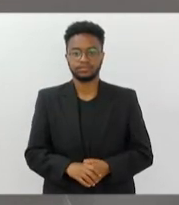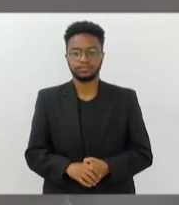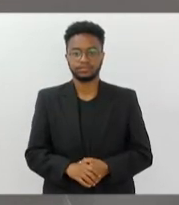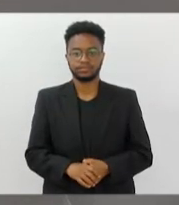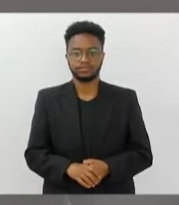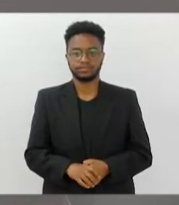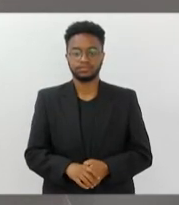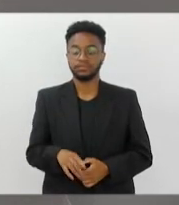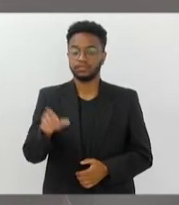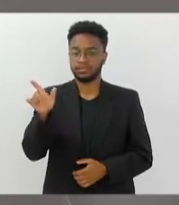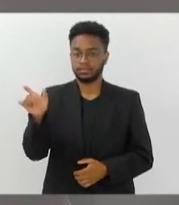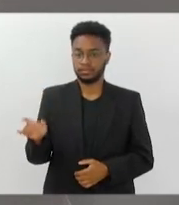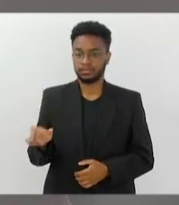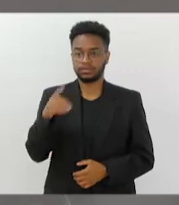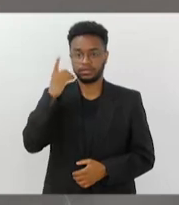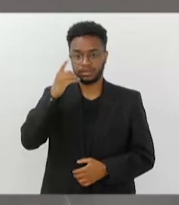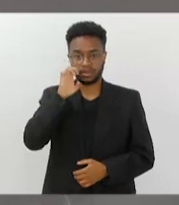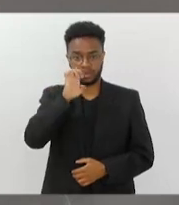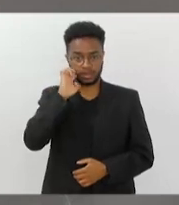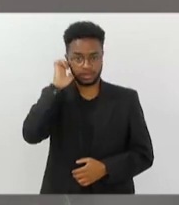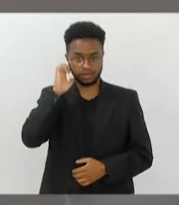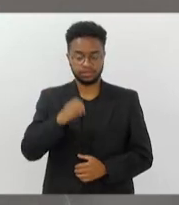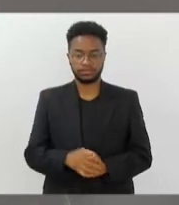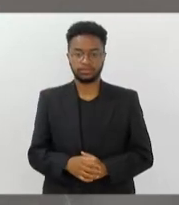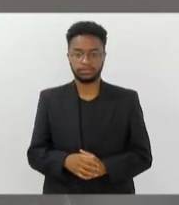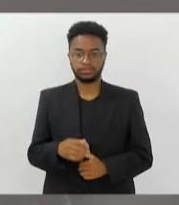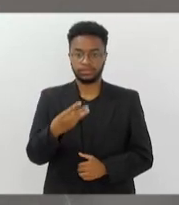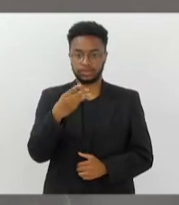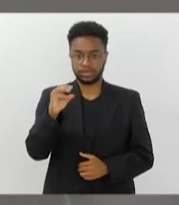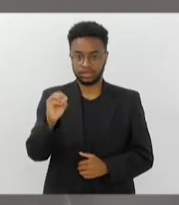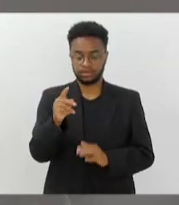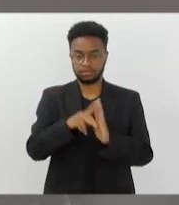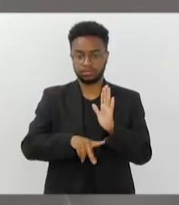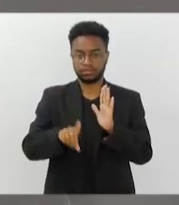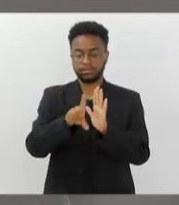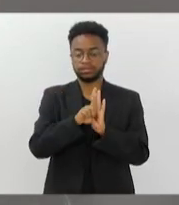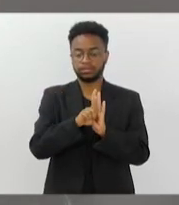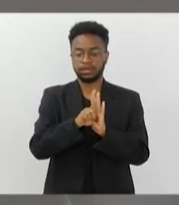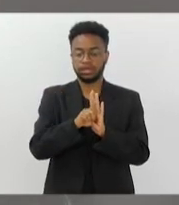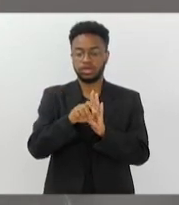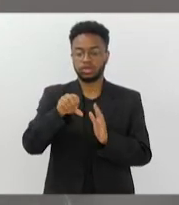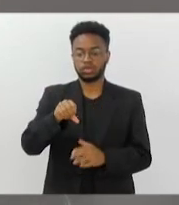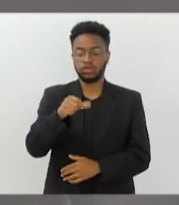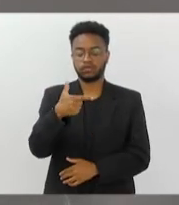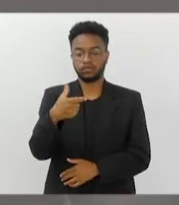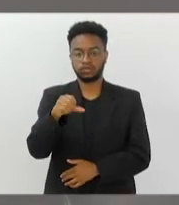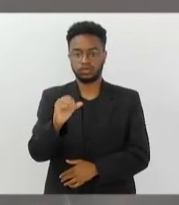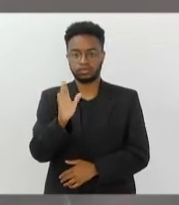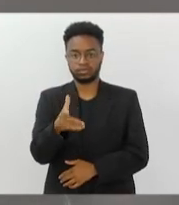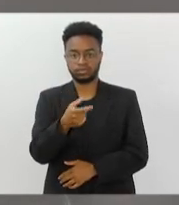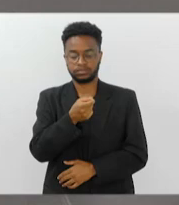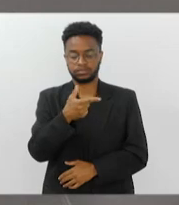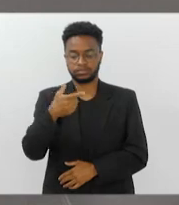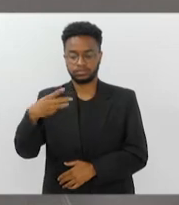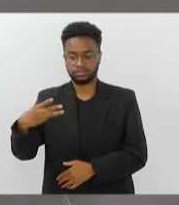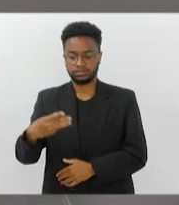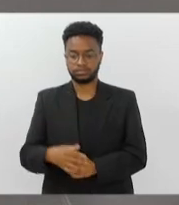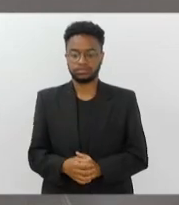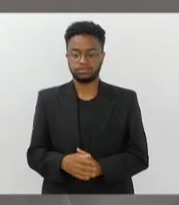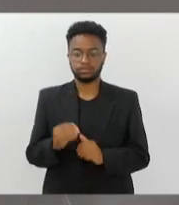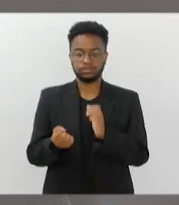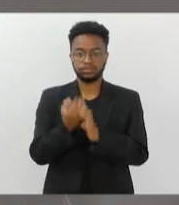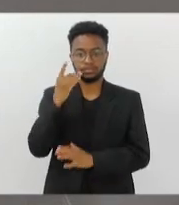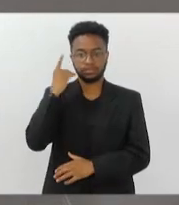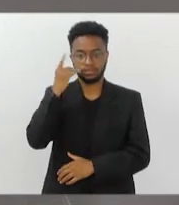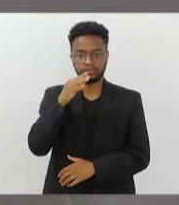Ainda a deputada Élica Takimoto. 30. Projeto de lei 929 de 23. Do